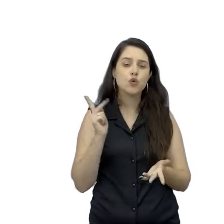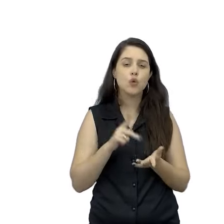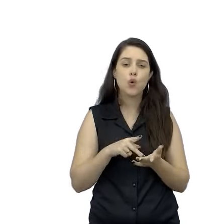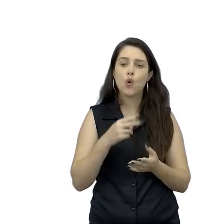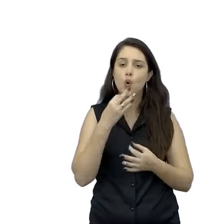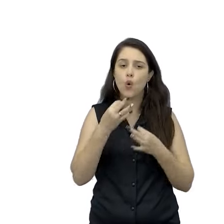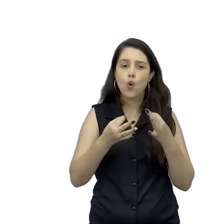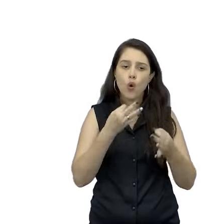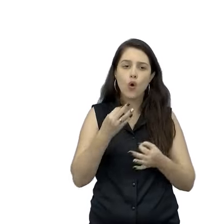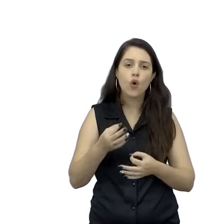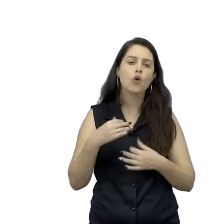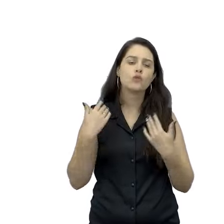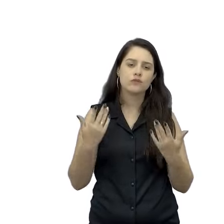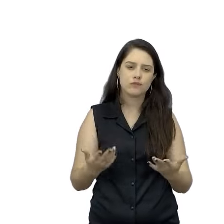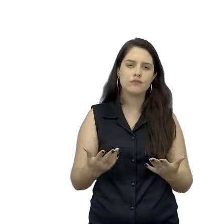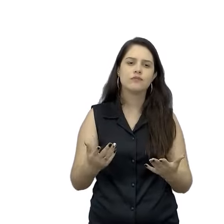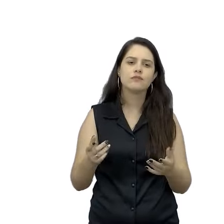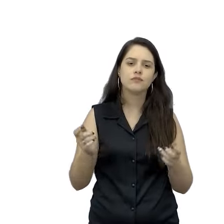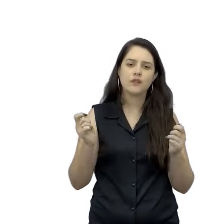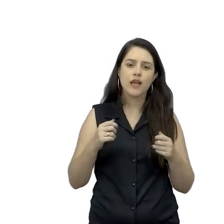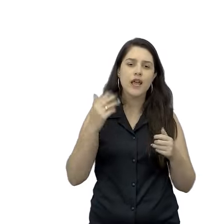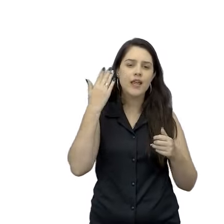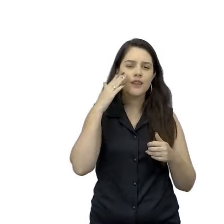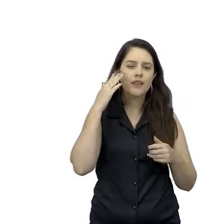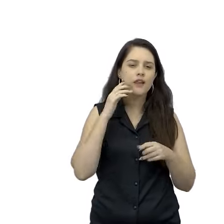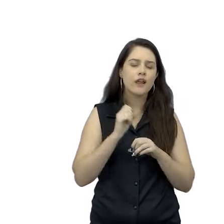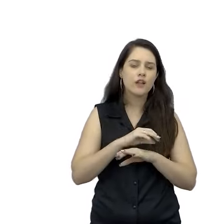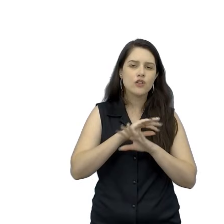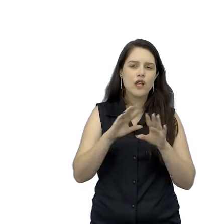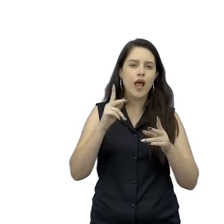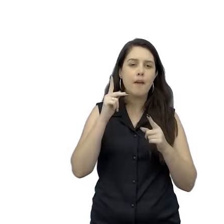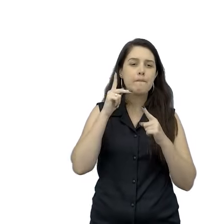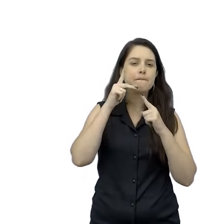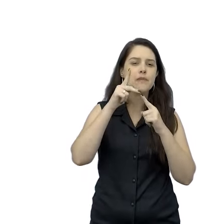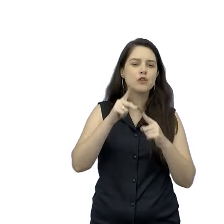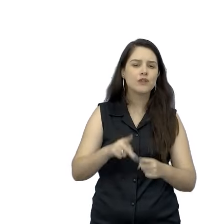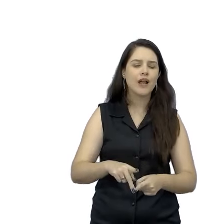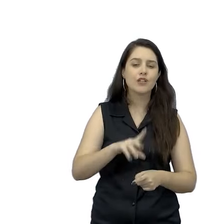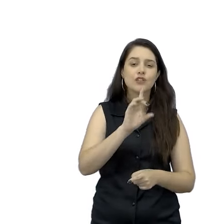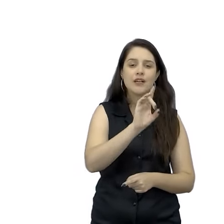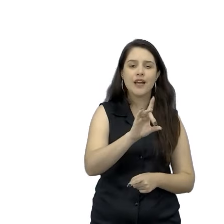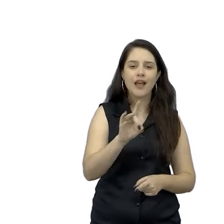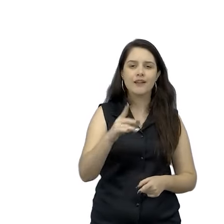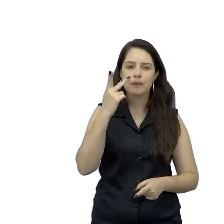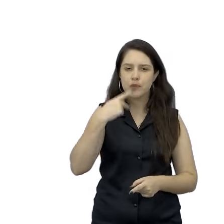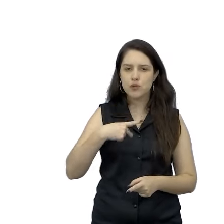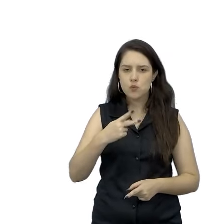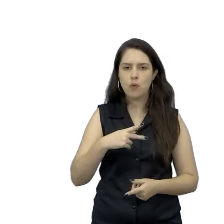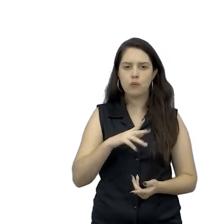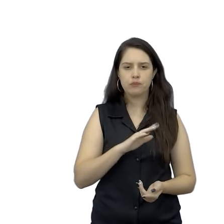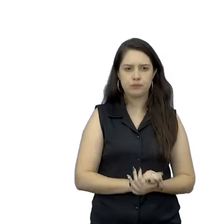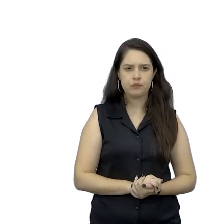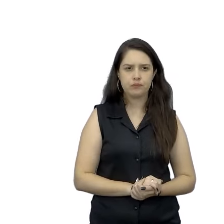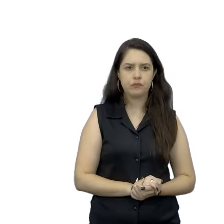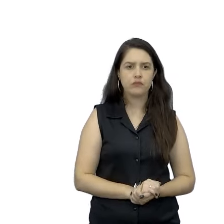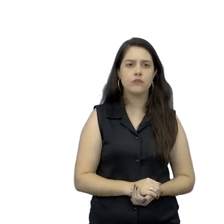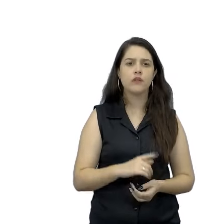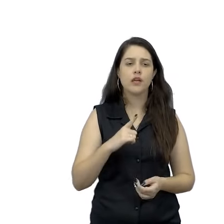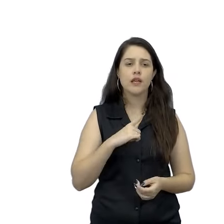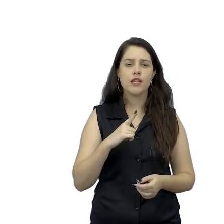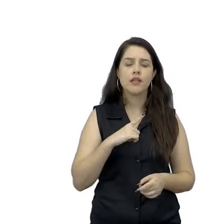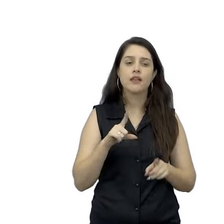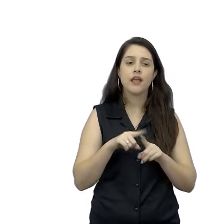se apropriar, né? Entender a intencionalidade de cada gênero textual. E aqui temos